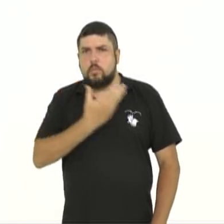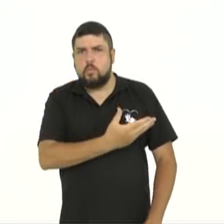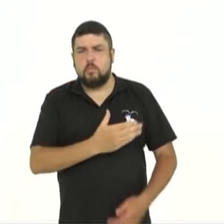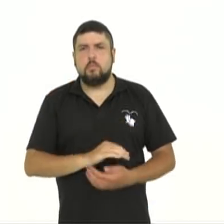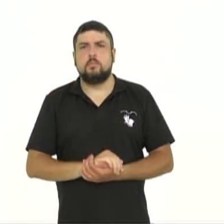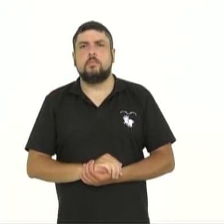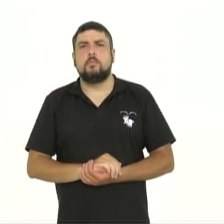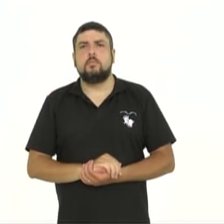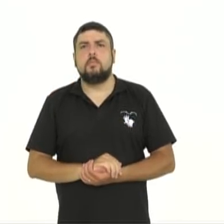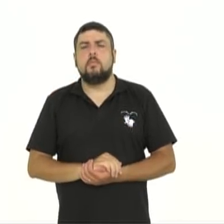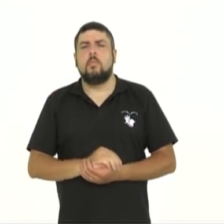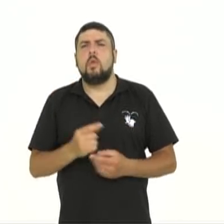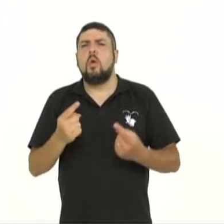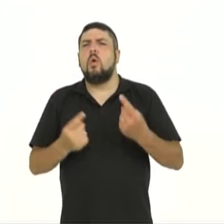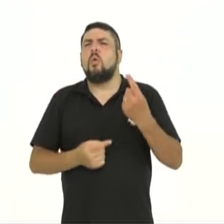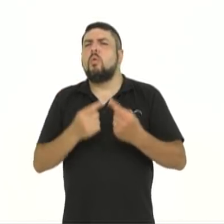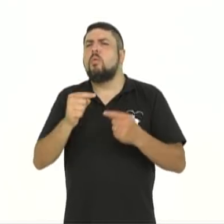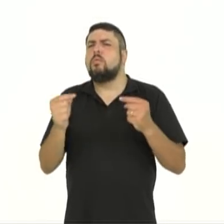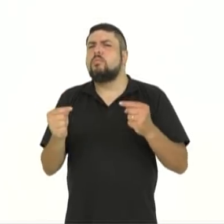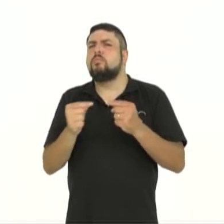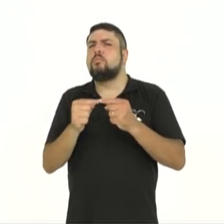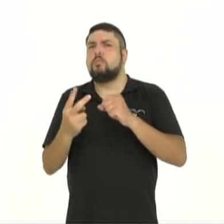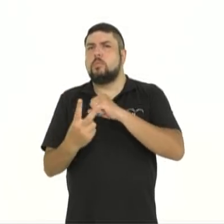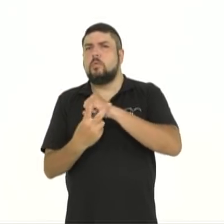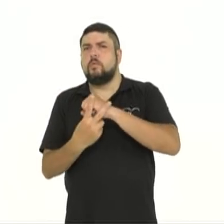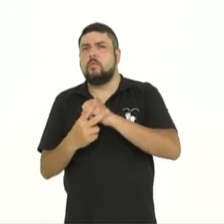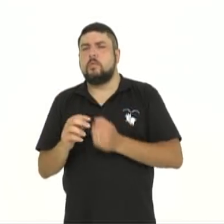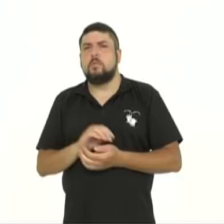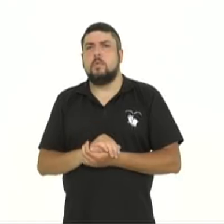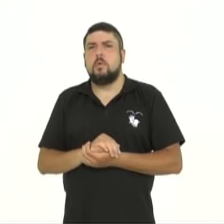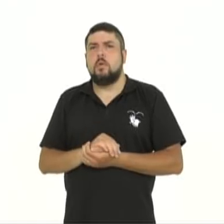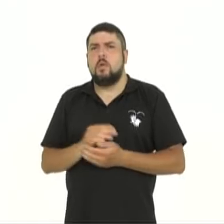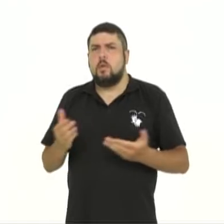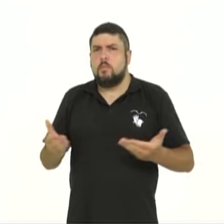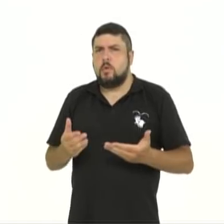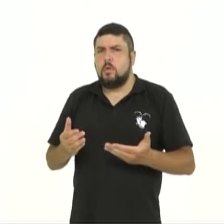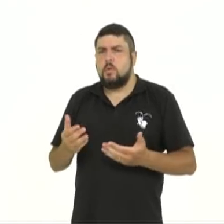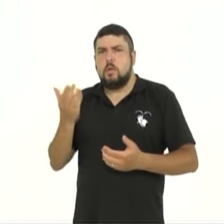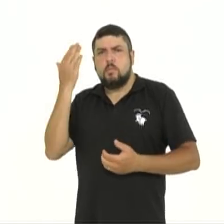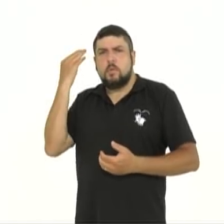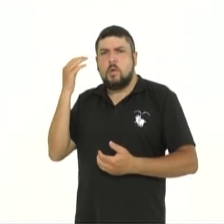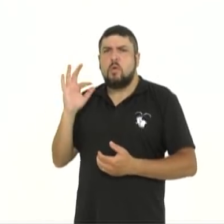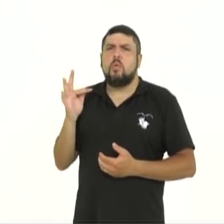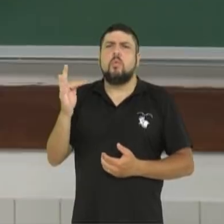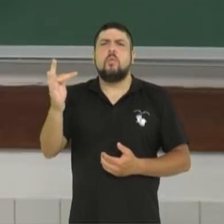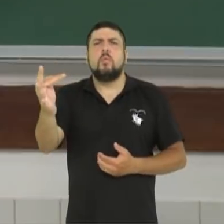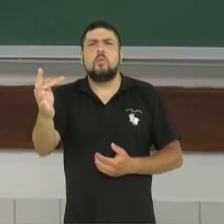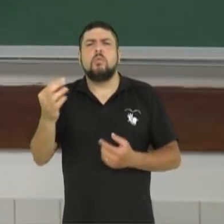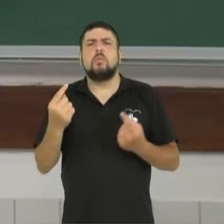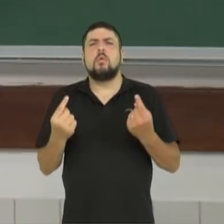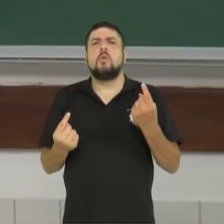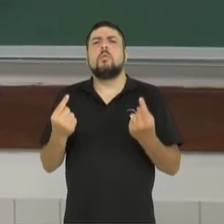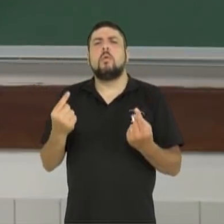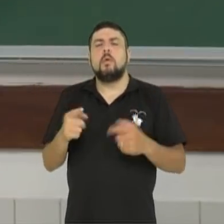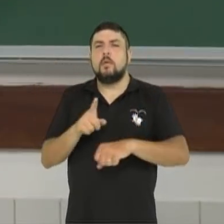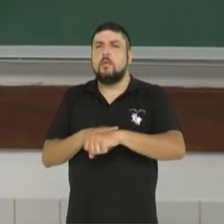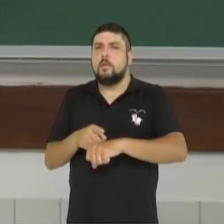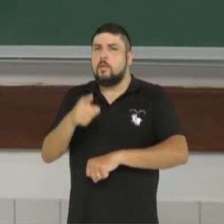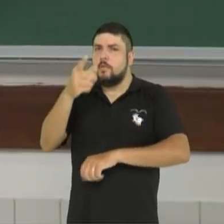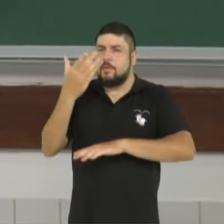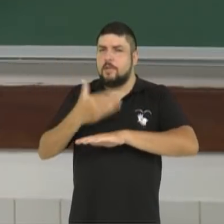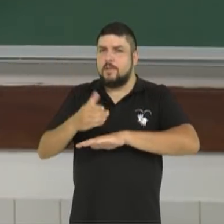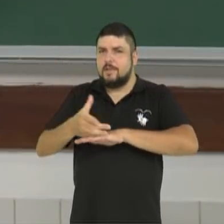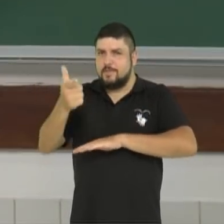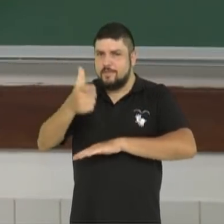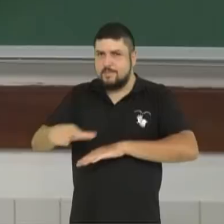alternativa identifica o tempo verbal desse enunciado? Presente do indicativo, pretérito perfeito ou futuro do presente? Mais um tempo para a gente brincar